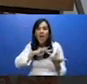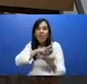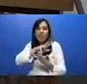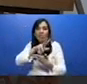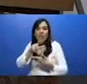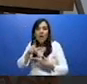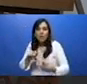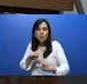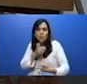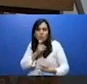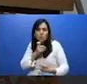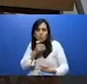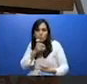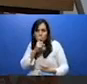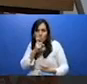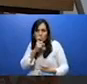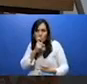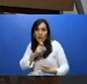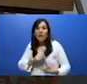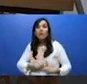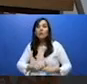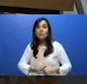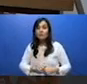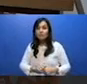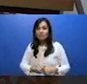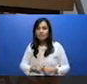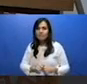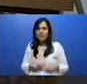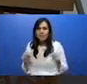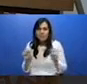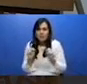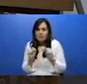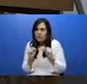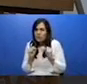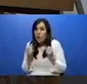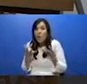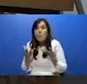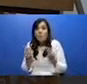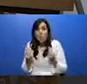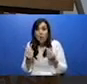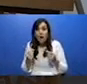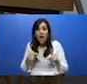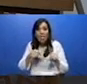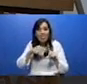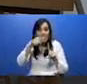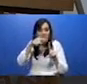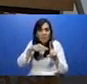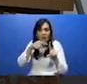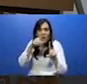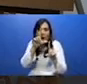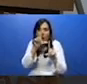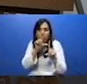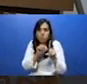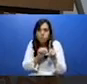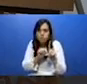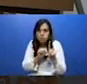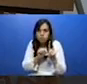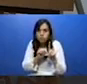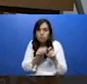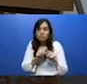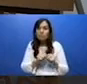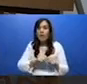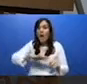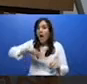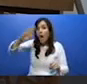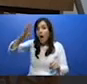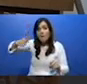resfriou. Esfriou muito, a temperatura diminuiu muito, e com a temperatura diminuindo, as